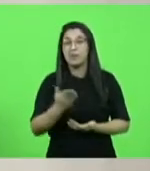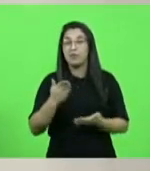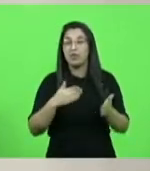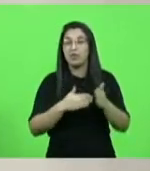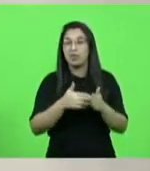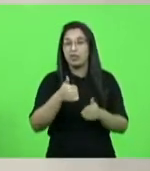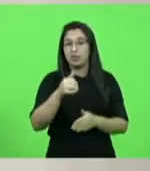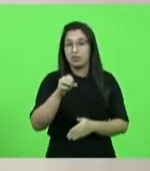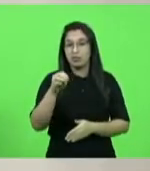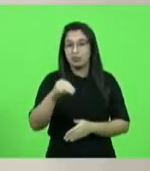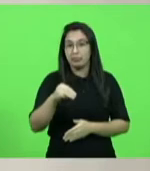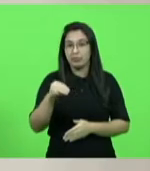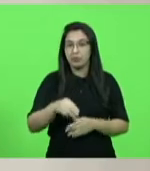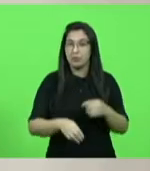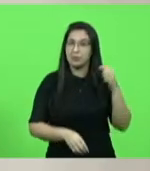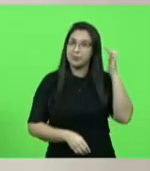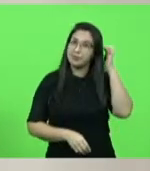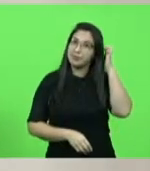minutos, deputado.